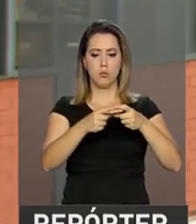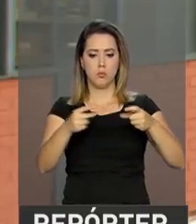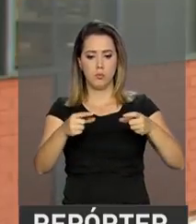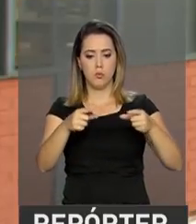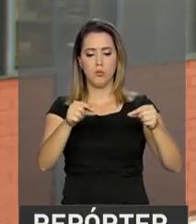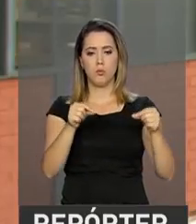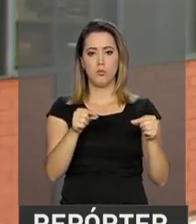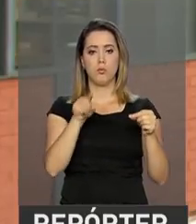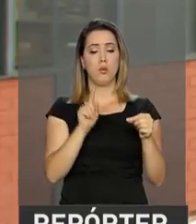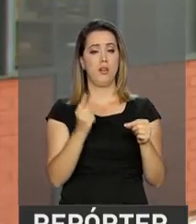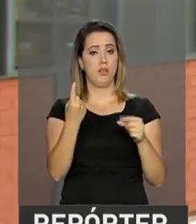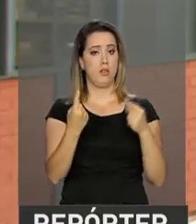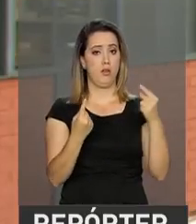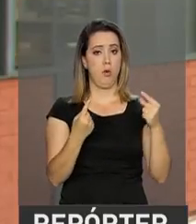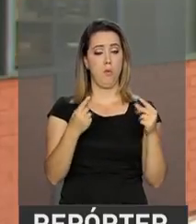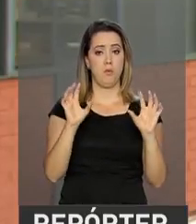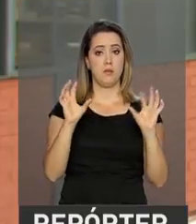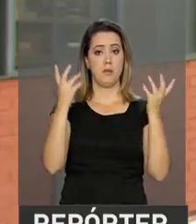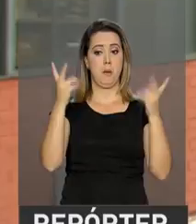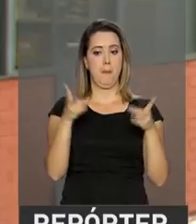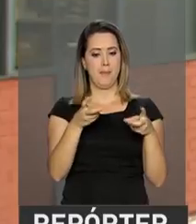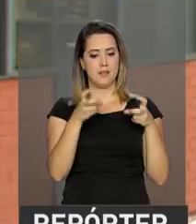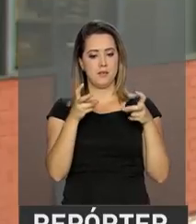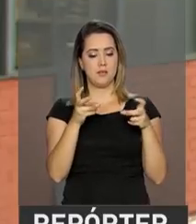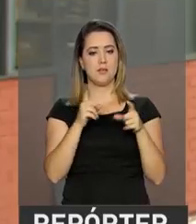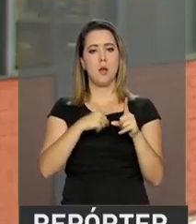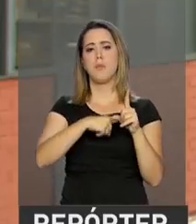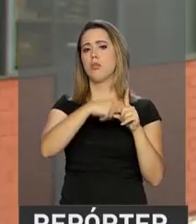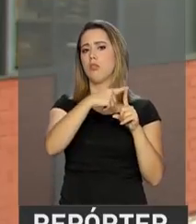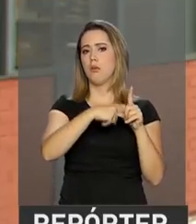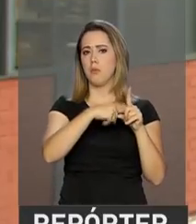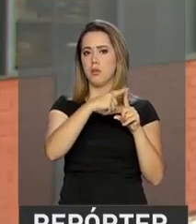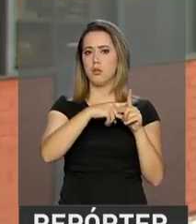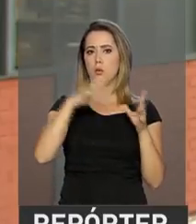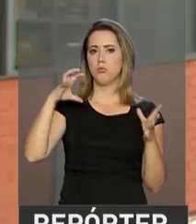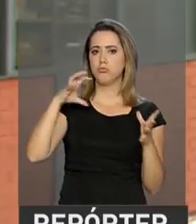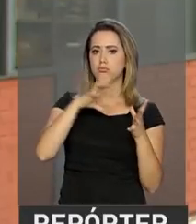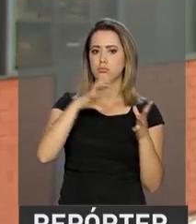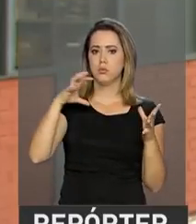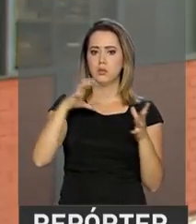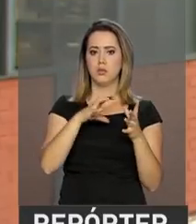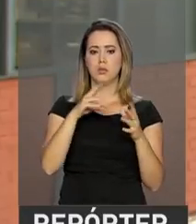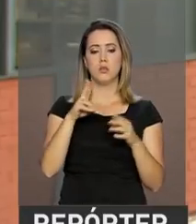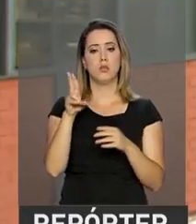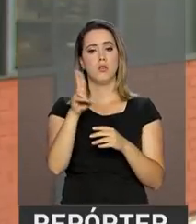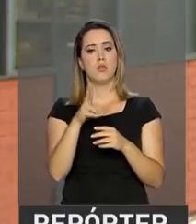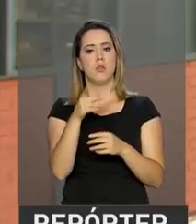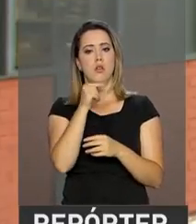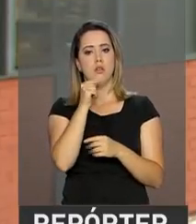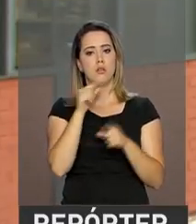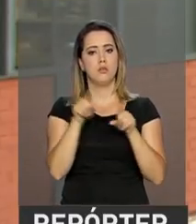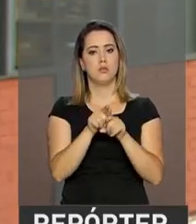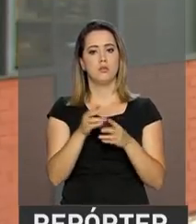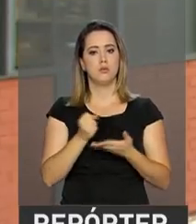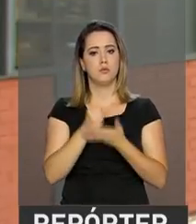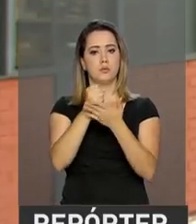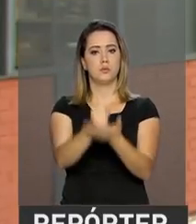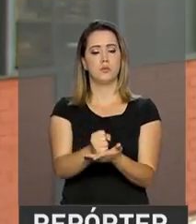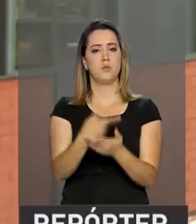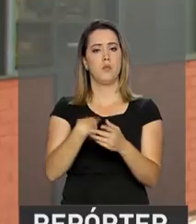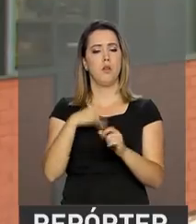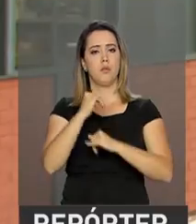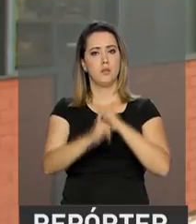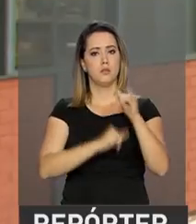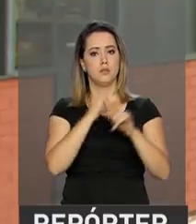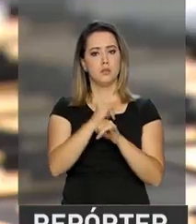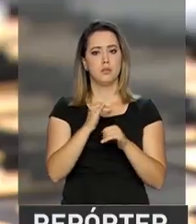cada uma delas equipada com um sensor que mede a temperatura pressão atmosférica e umidade as informações coletadas são enviadas via internet para